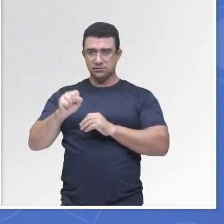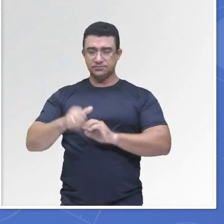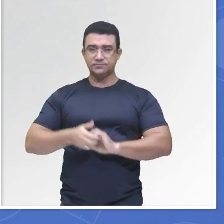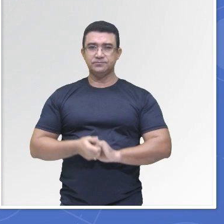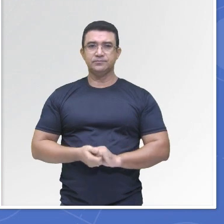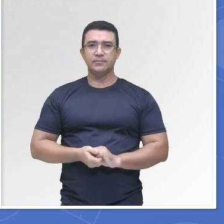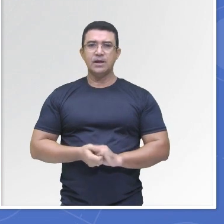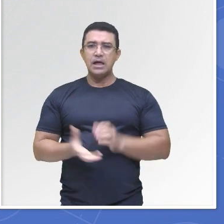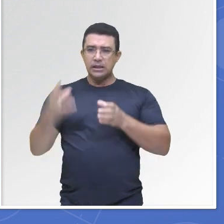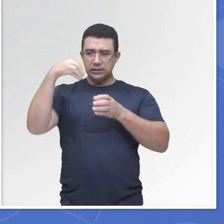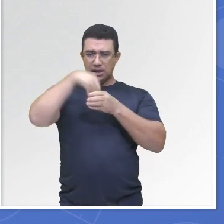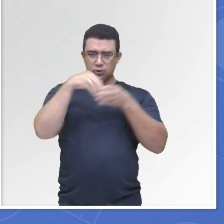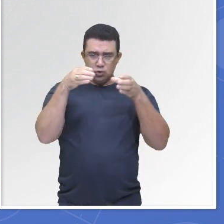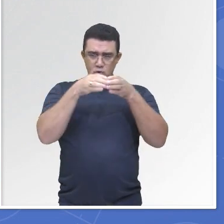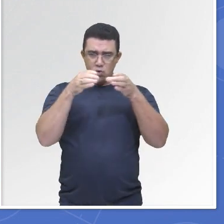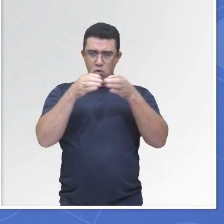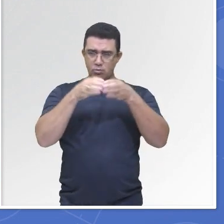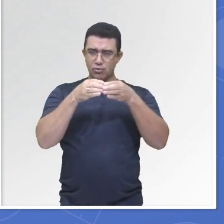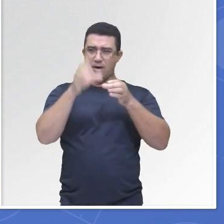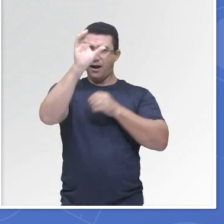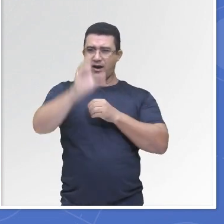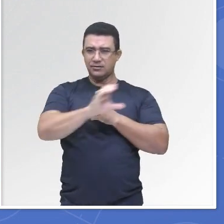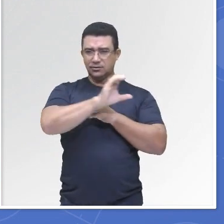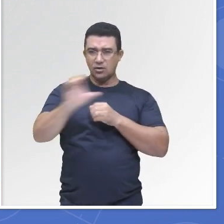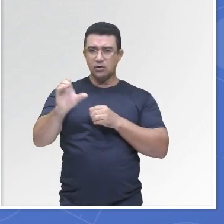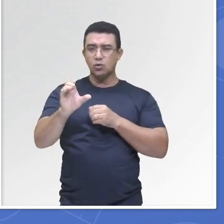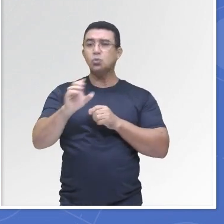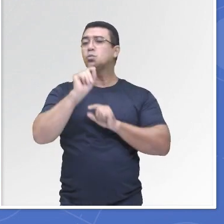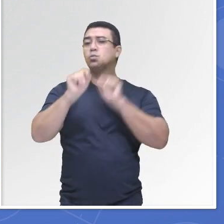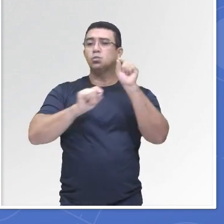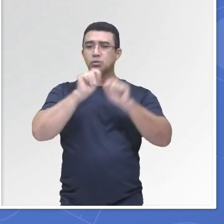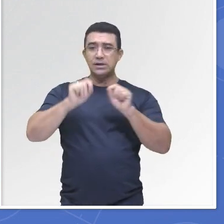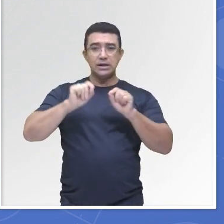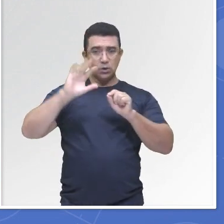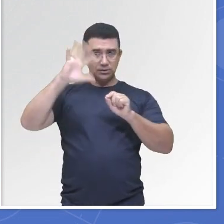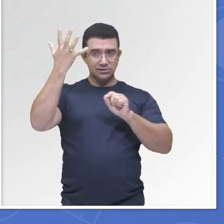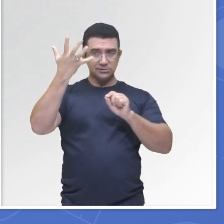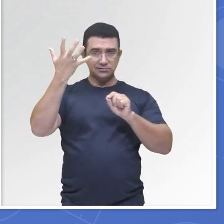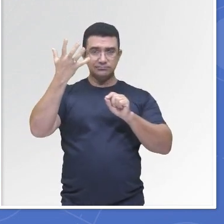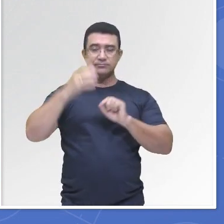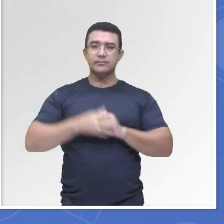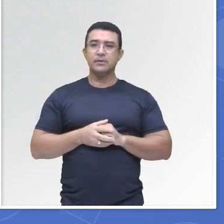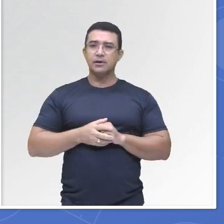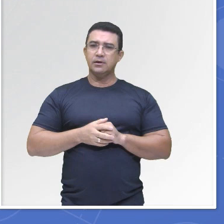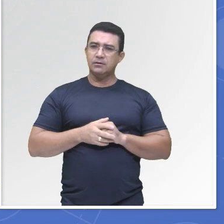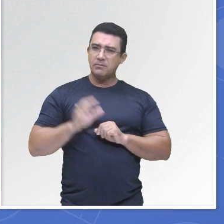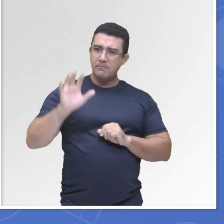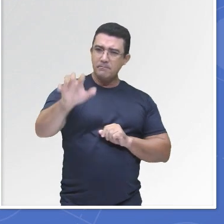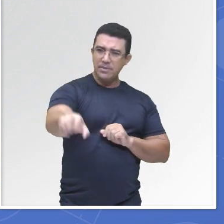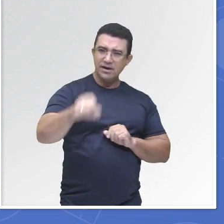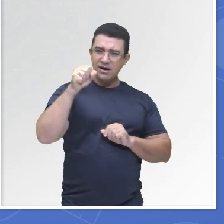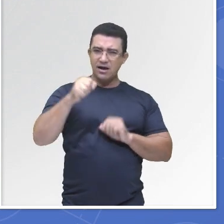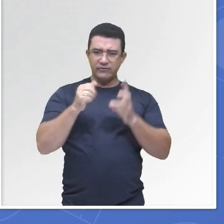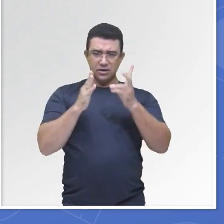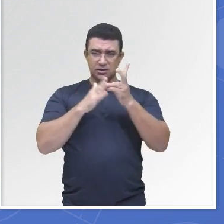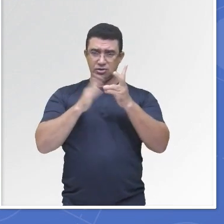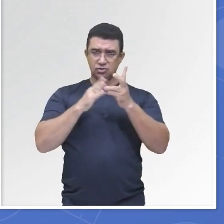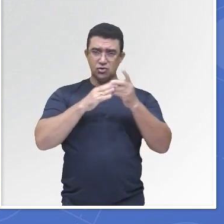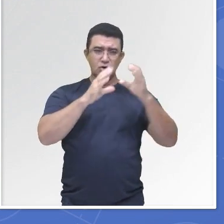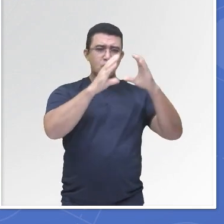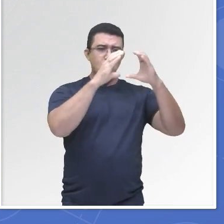Dentro dessas missões, eles retiravam os indígenas das suas aldeias